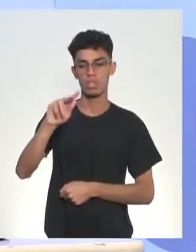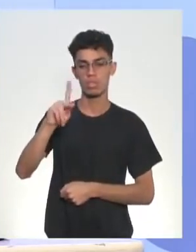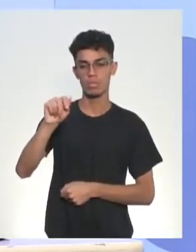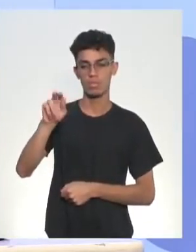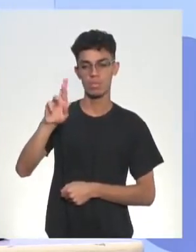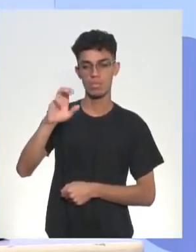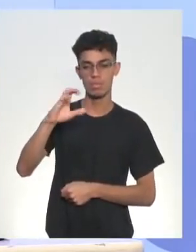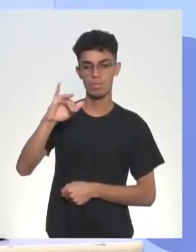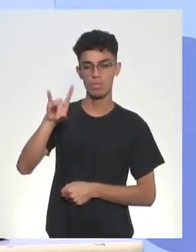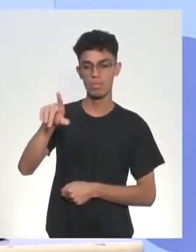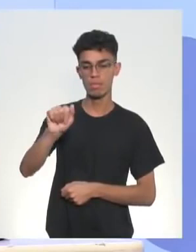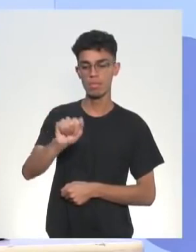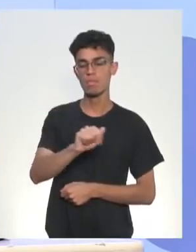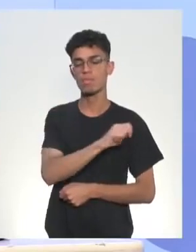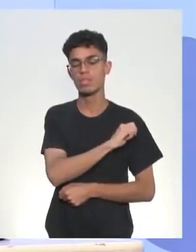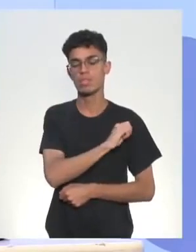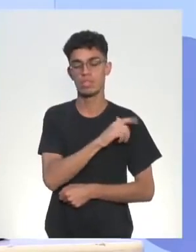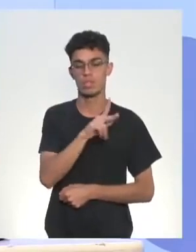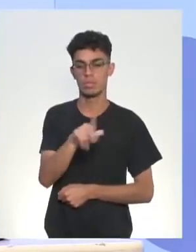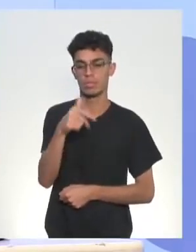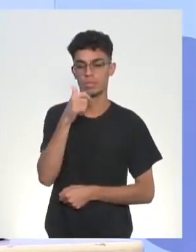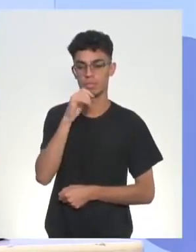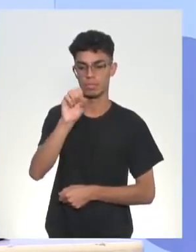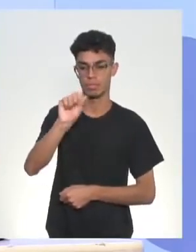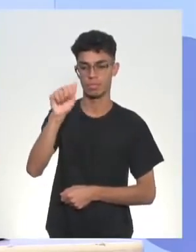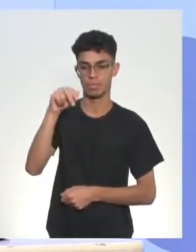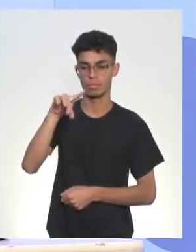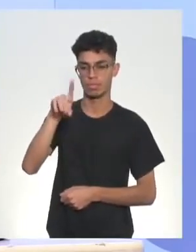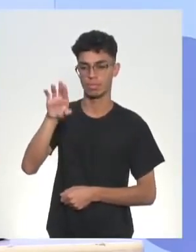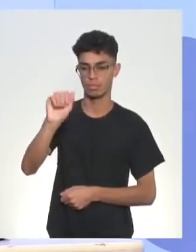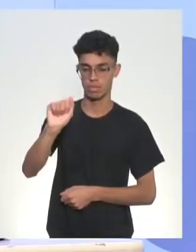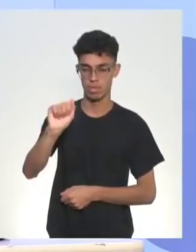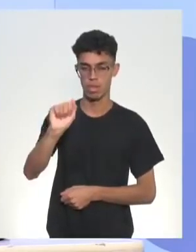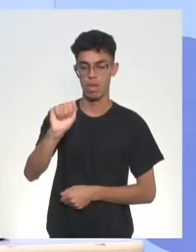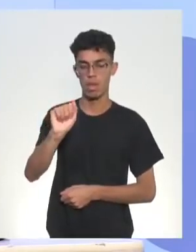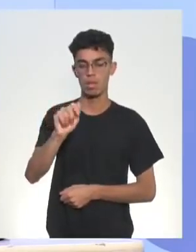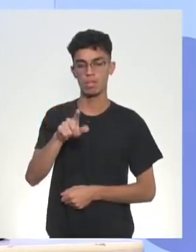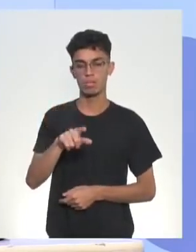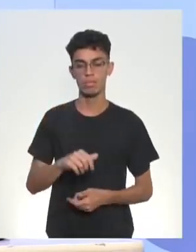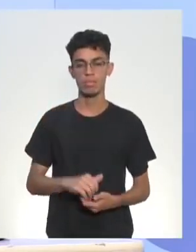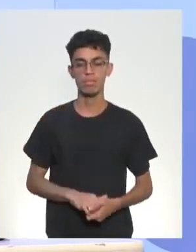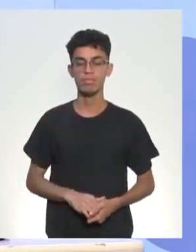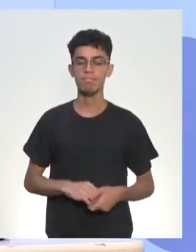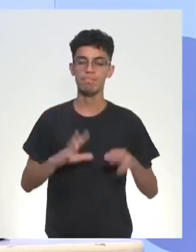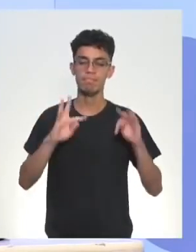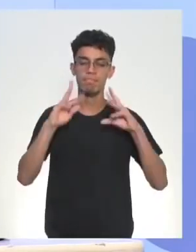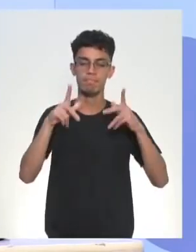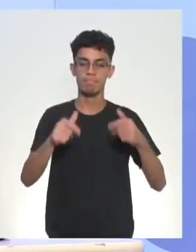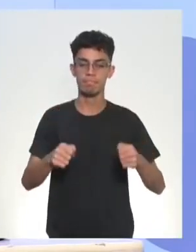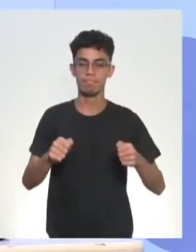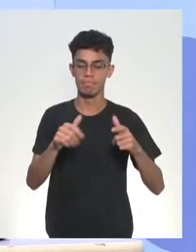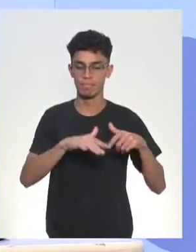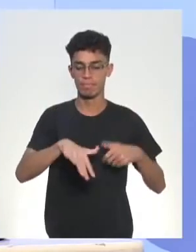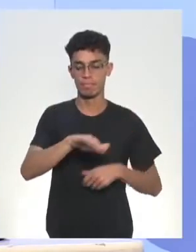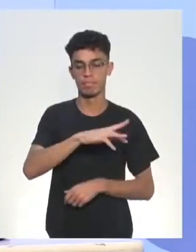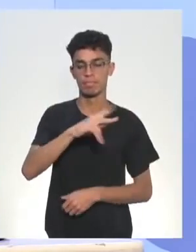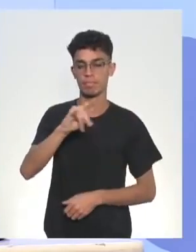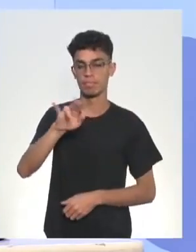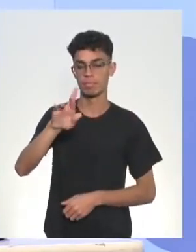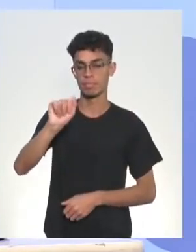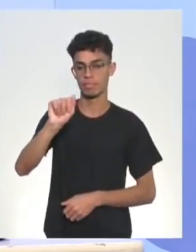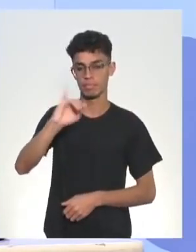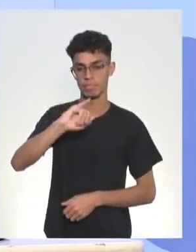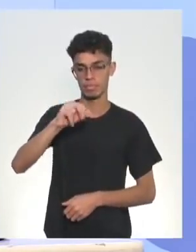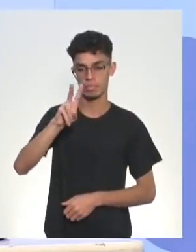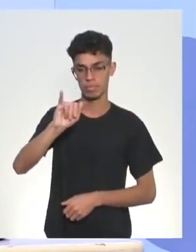os alunos da professora Sandra, da PEI, lá de Turmalina. E, além disso, para todo mundo lá de Pirajuí,